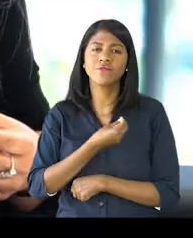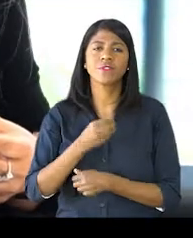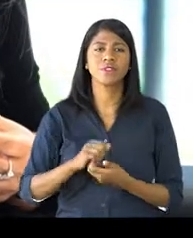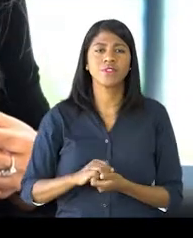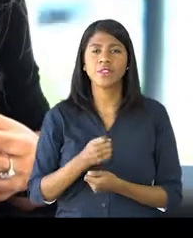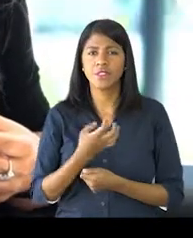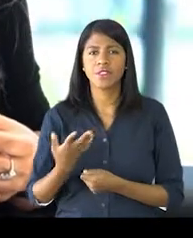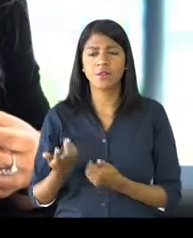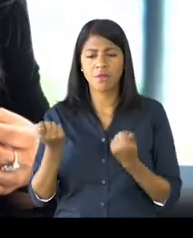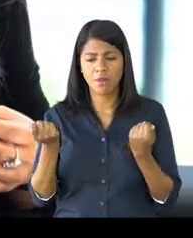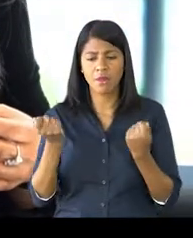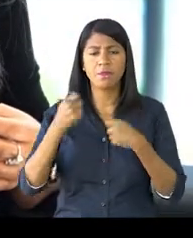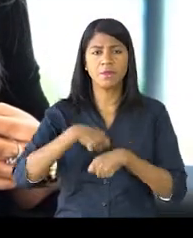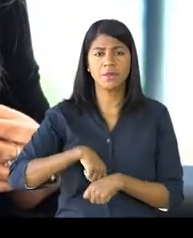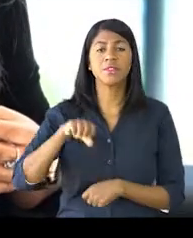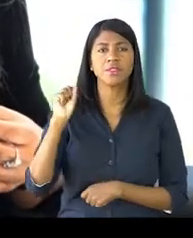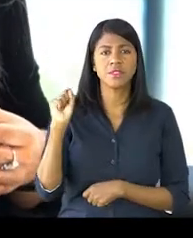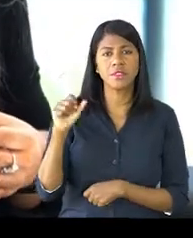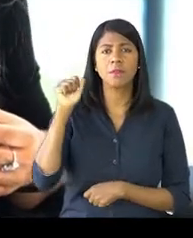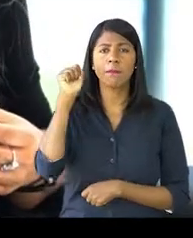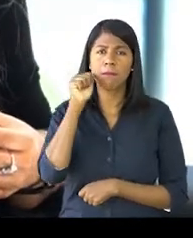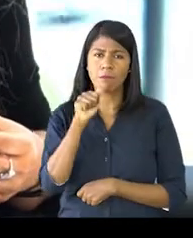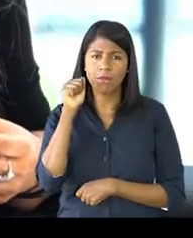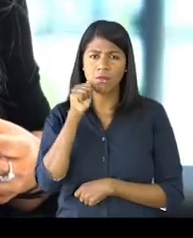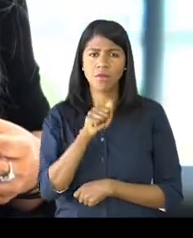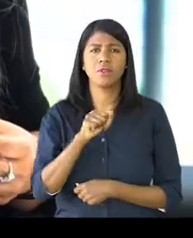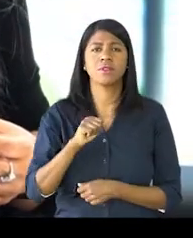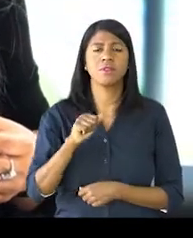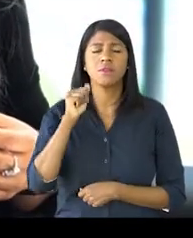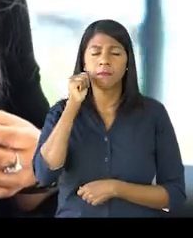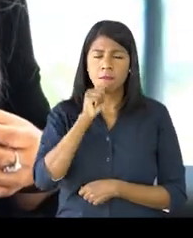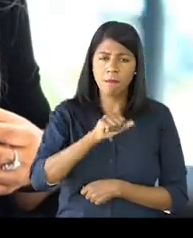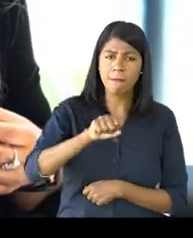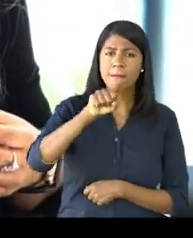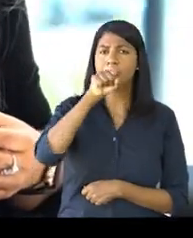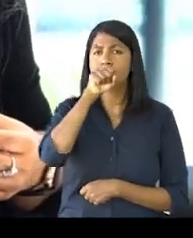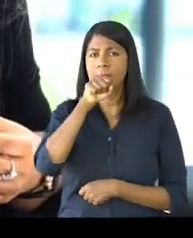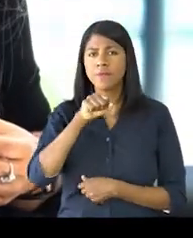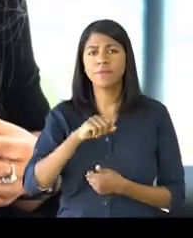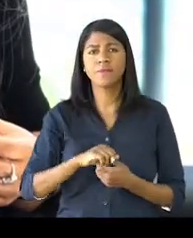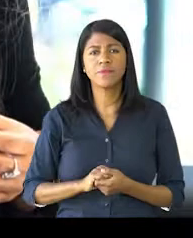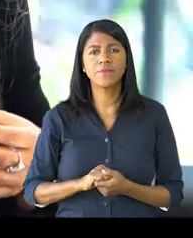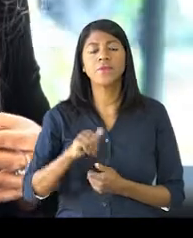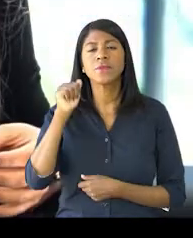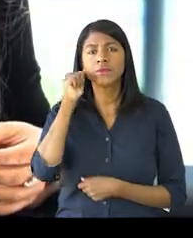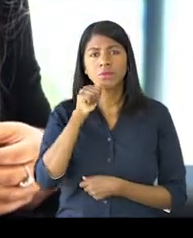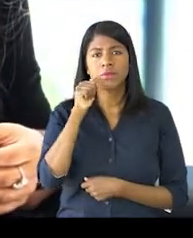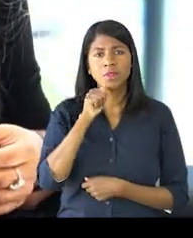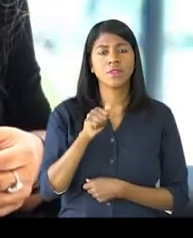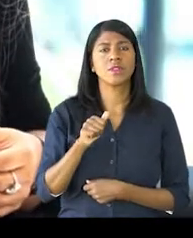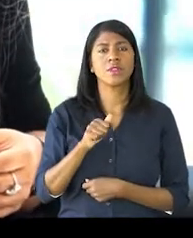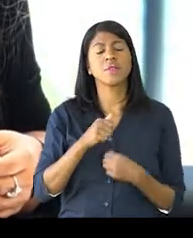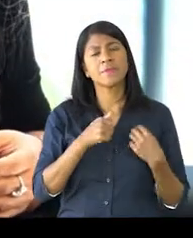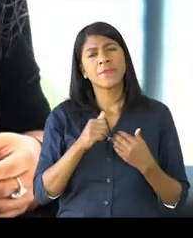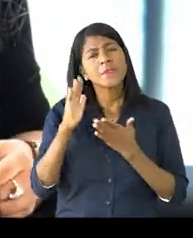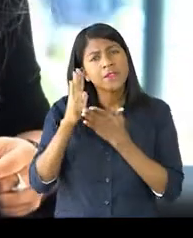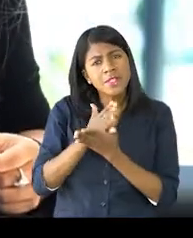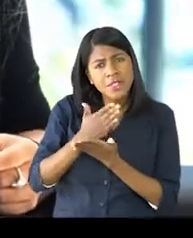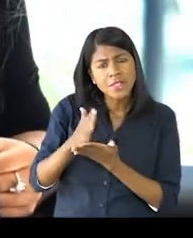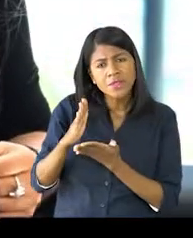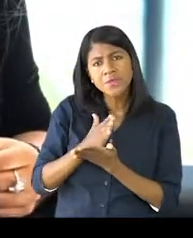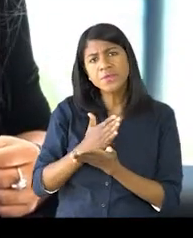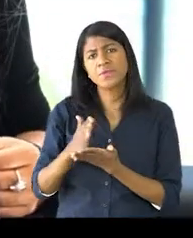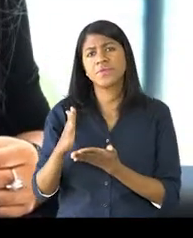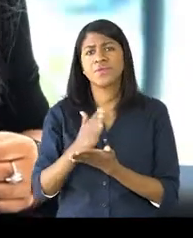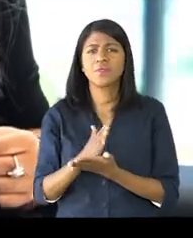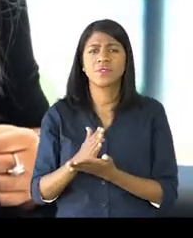de dignidade. Então a gente capacita não só a mulher, a gente capacita aquela mãe, a gente capacita aquela mulher que